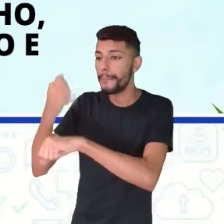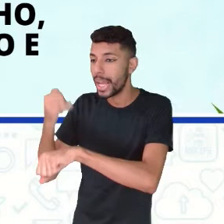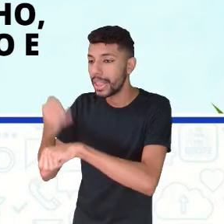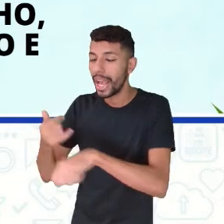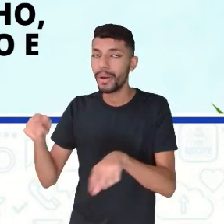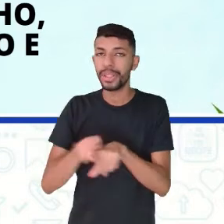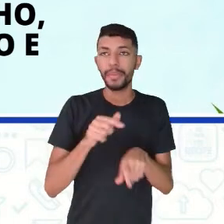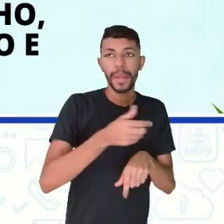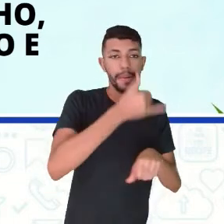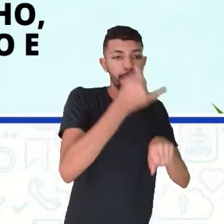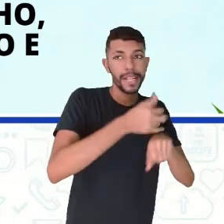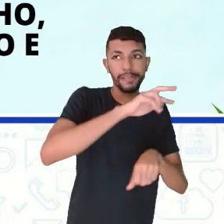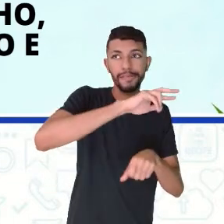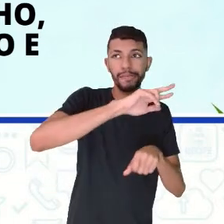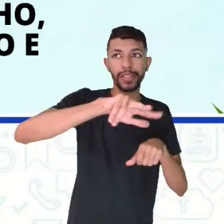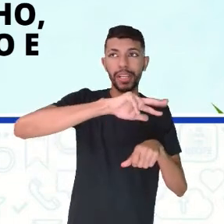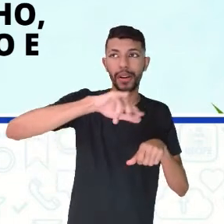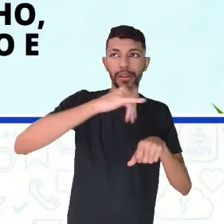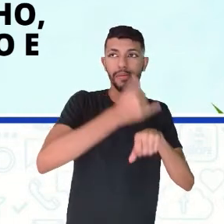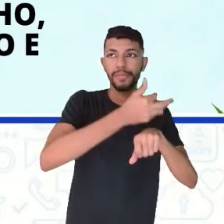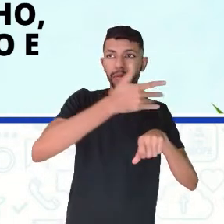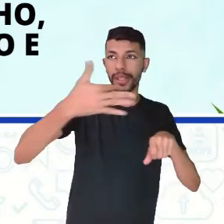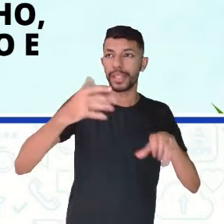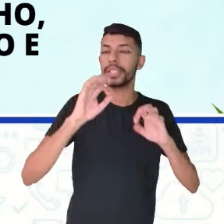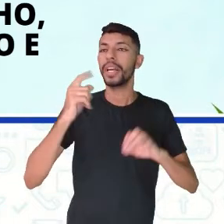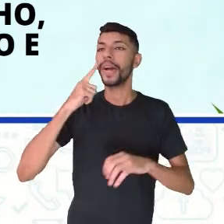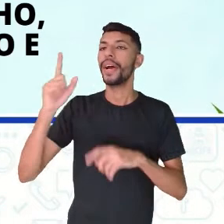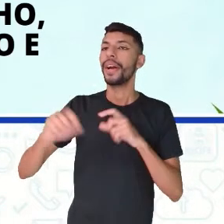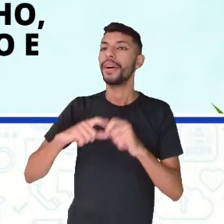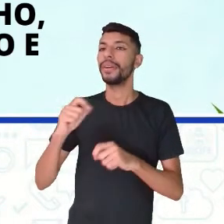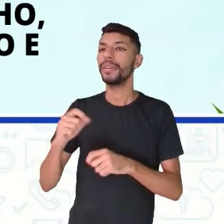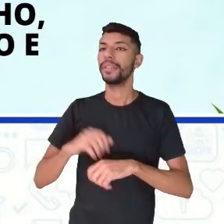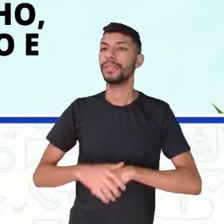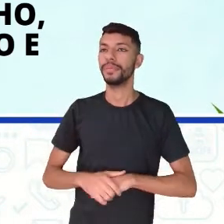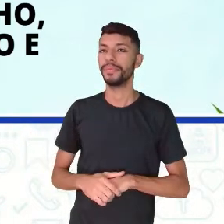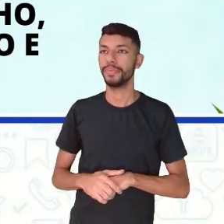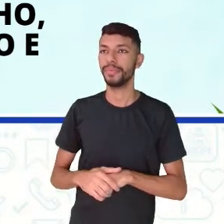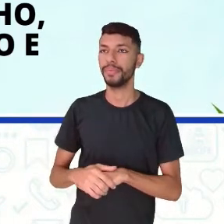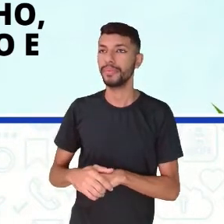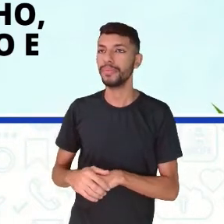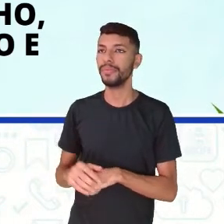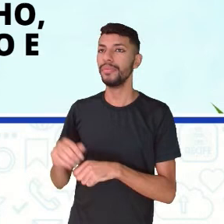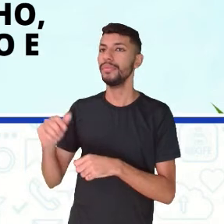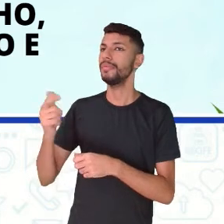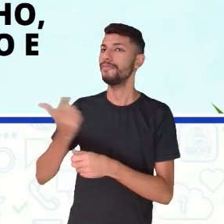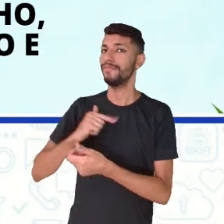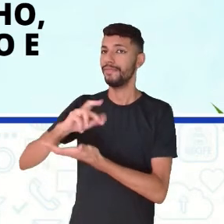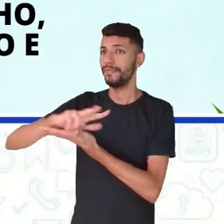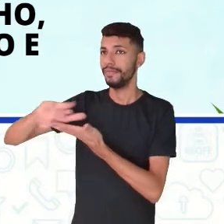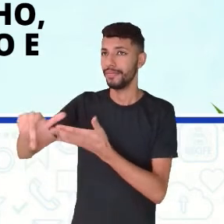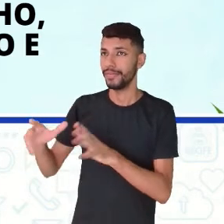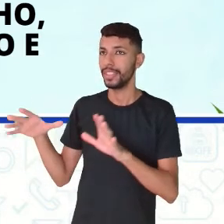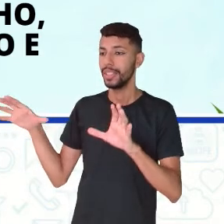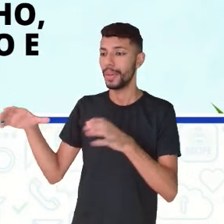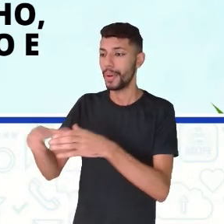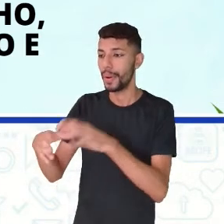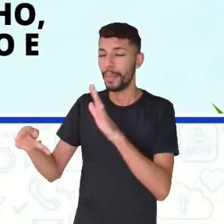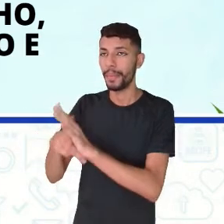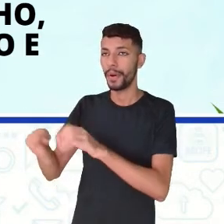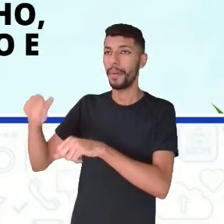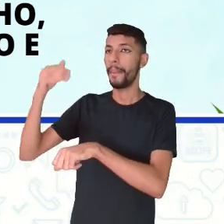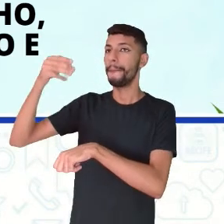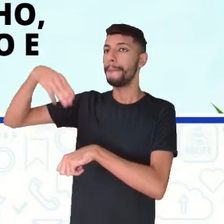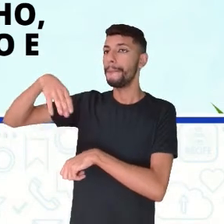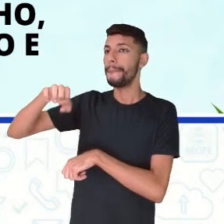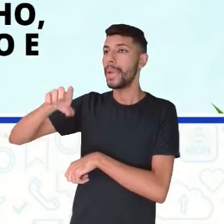O alumínio, o ferro, o cobre, o mercúrio, o chumbo, o estanho, o ouro, a prata e muito mais são classificados como